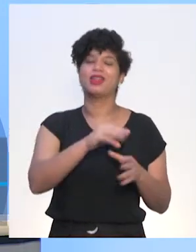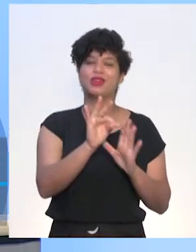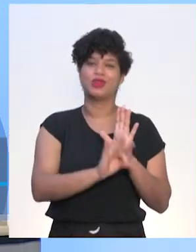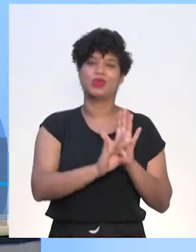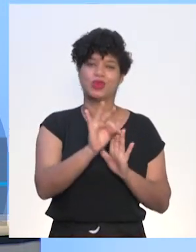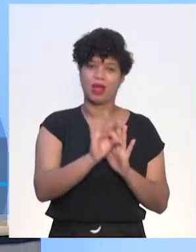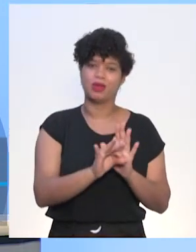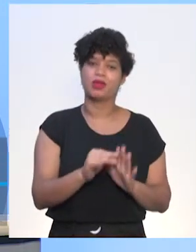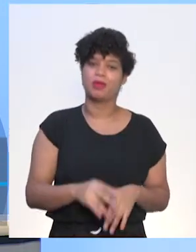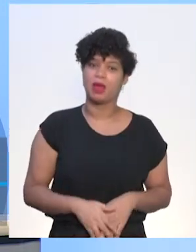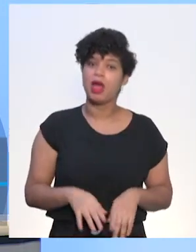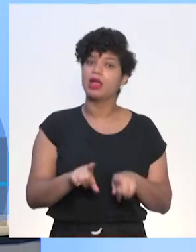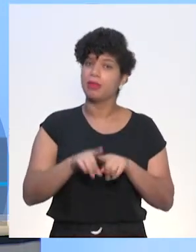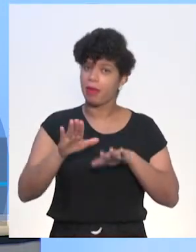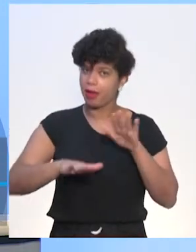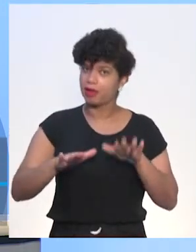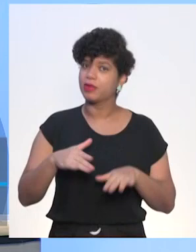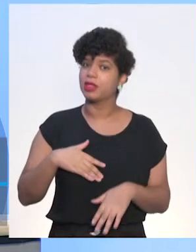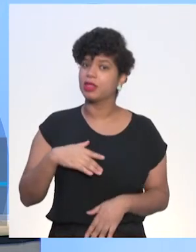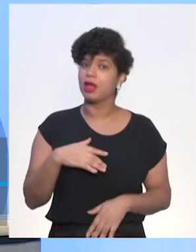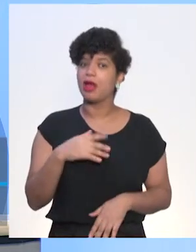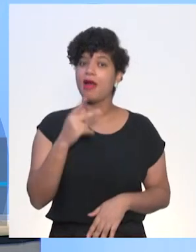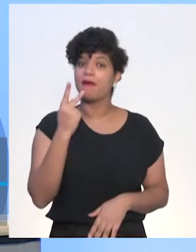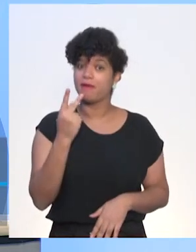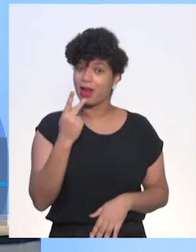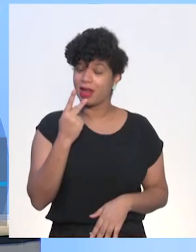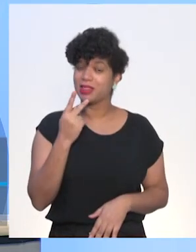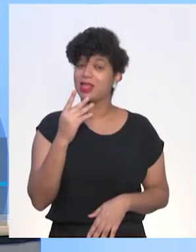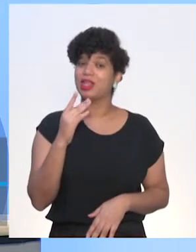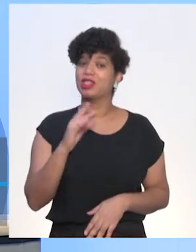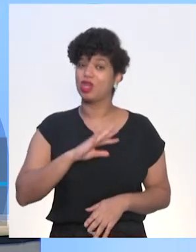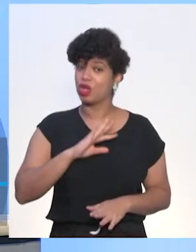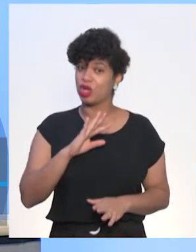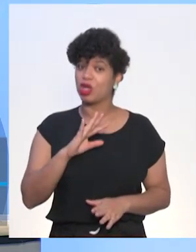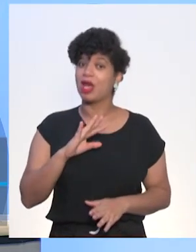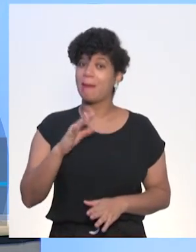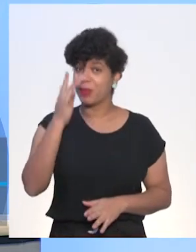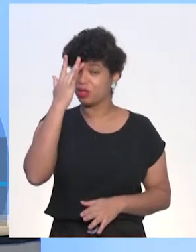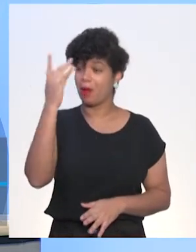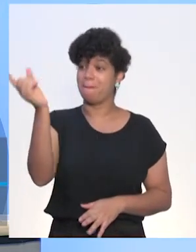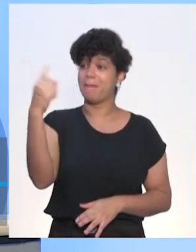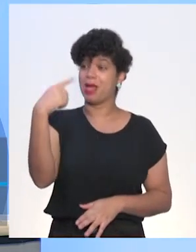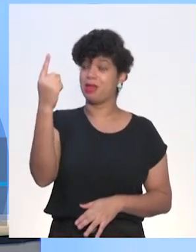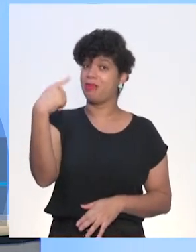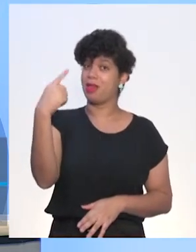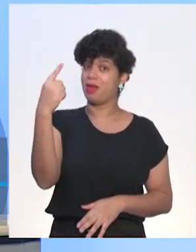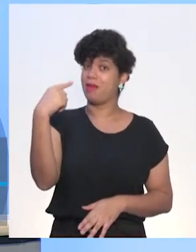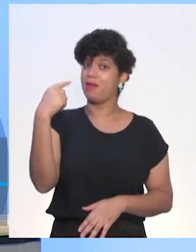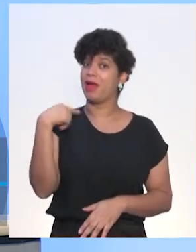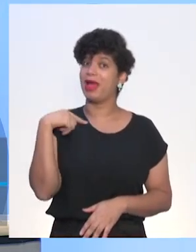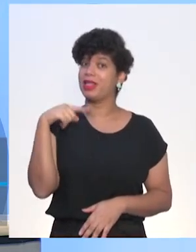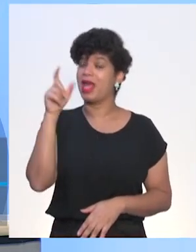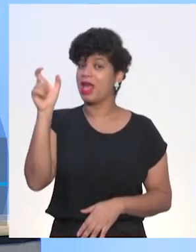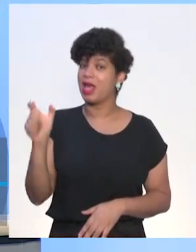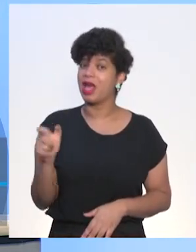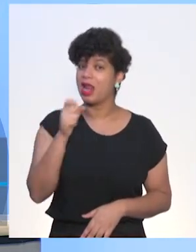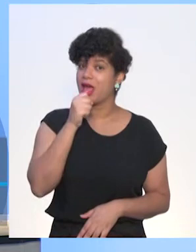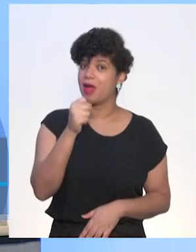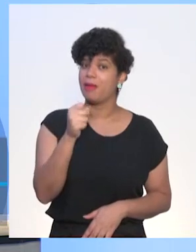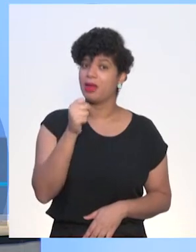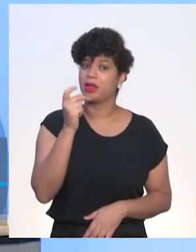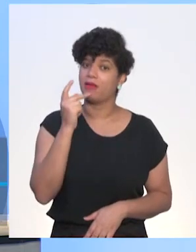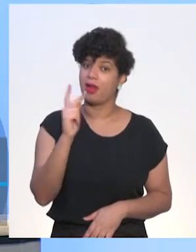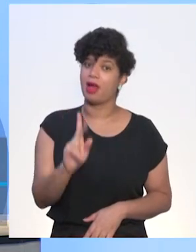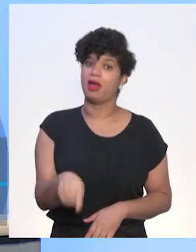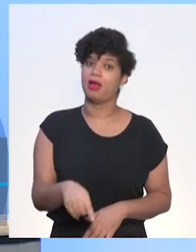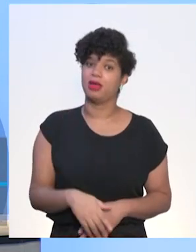vou ser sincera também algumas vezes ele vai ter que falar exatamente o que querem que ele diga né então a gente pessoa prestar atenção muito nisso